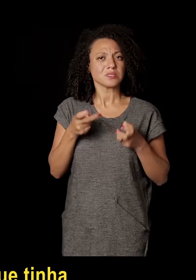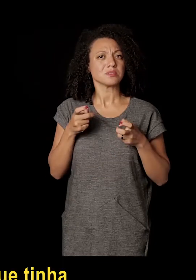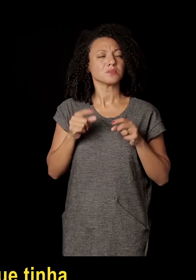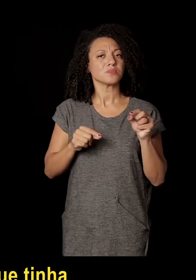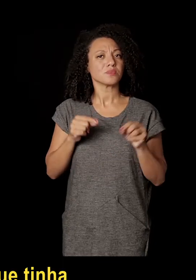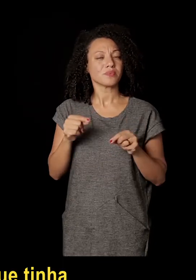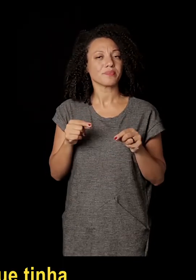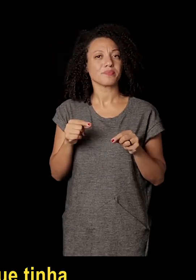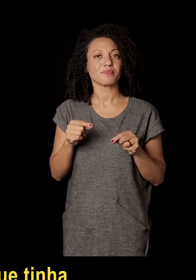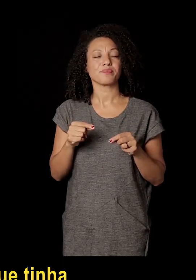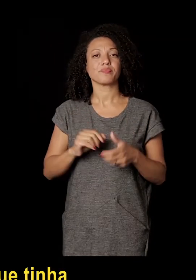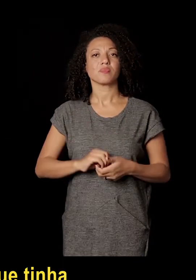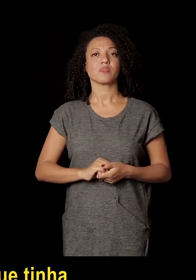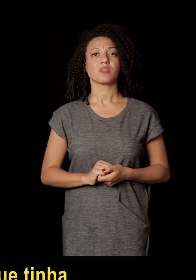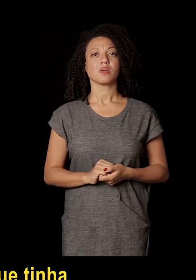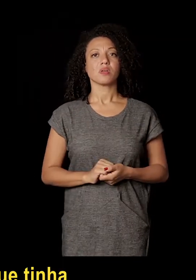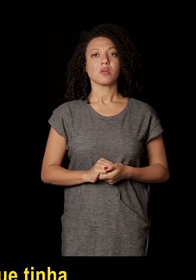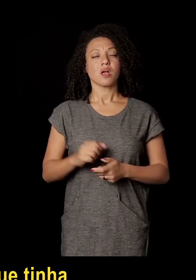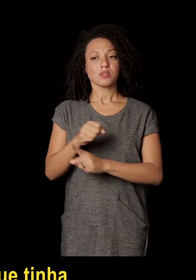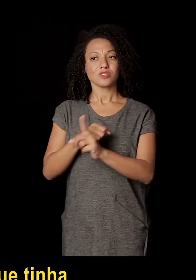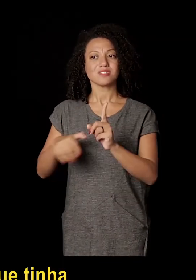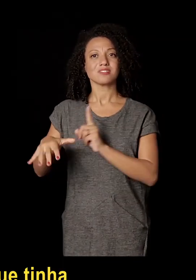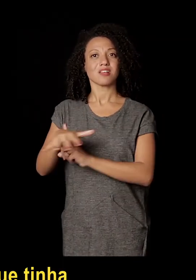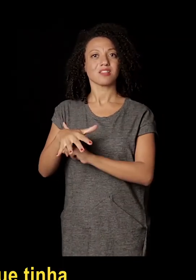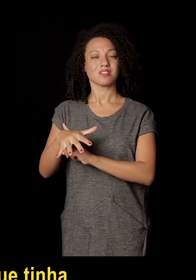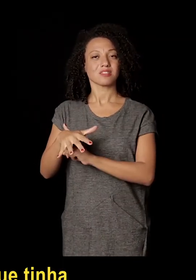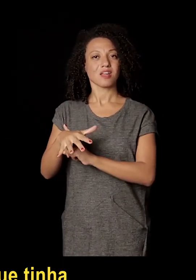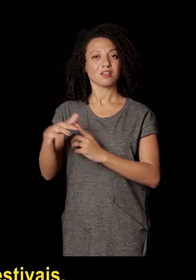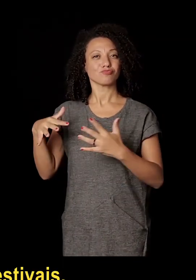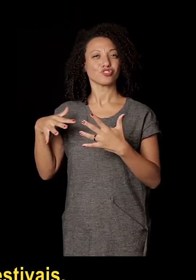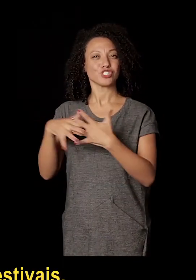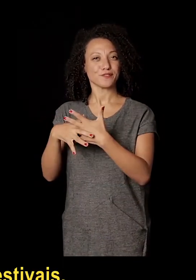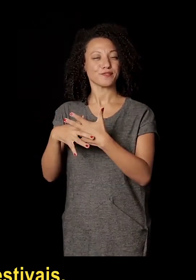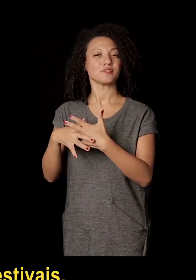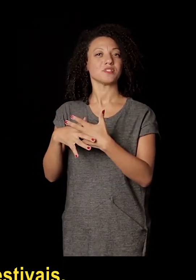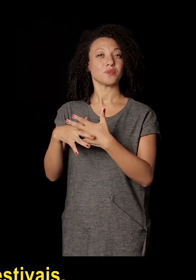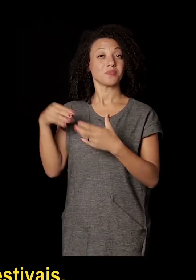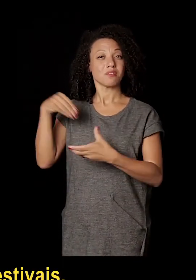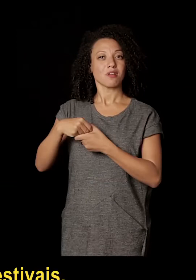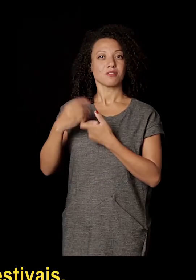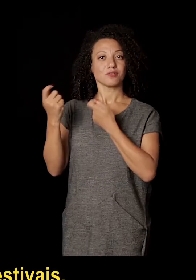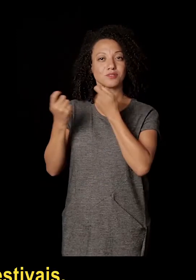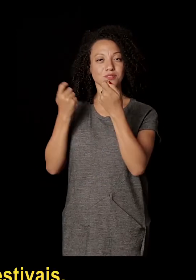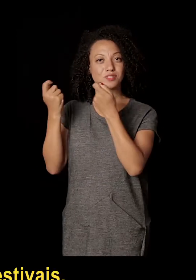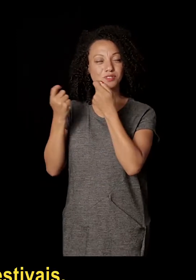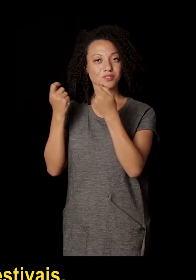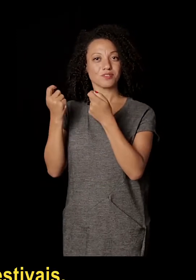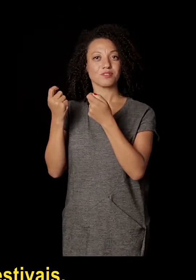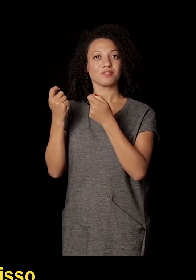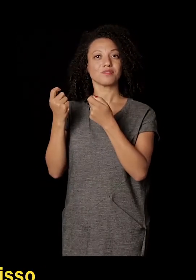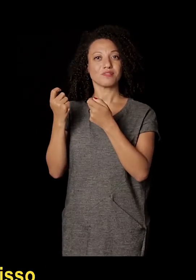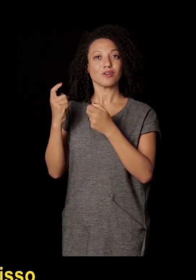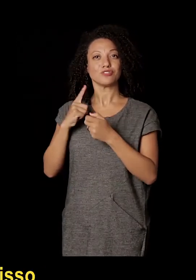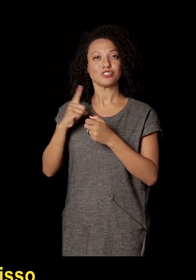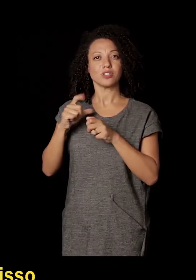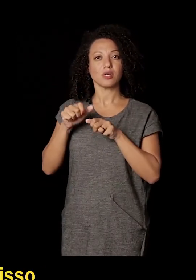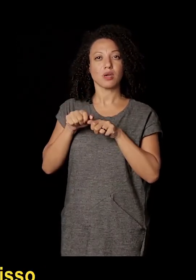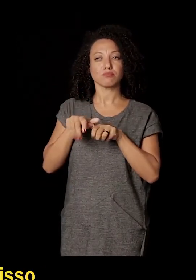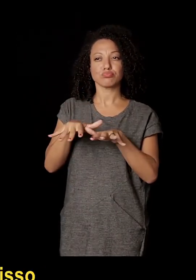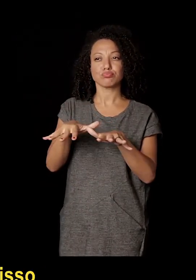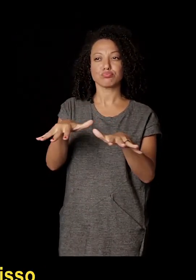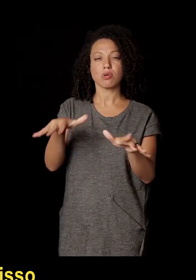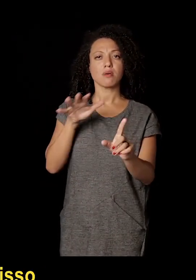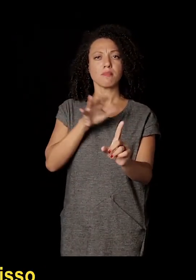que aquele papel que tinha sido assumido pela sociedade civil, aí nosso papel dentro dos festivais, encontrava ressonância e